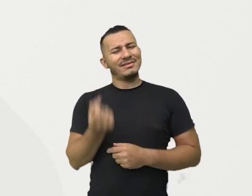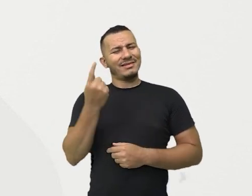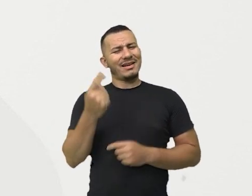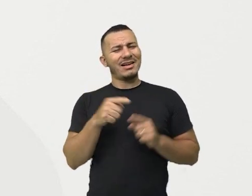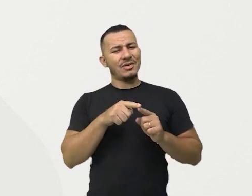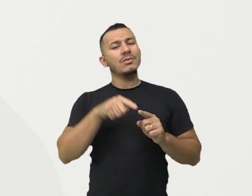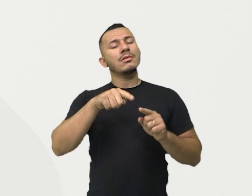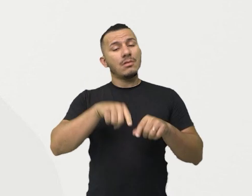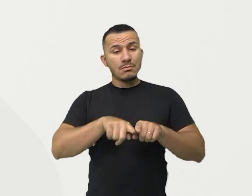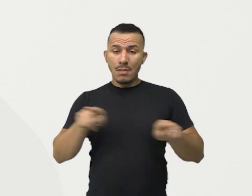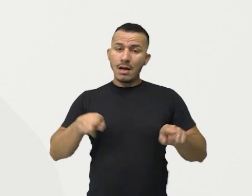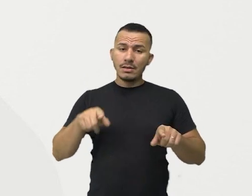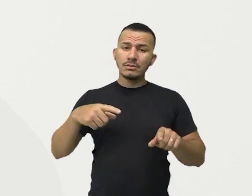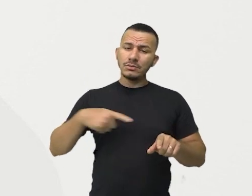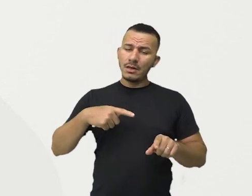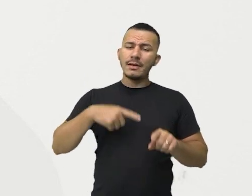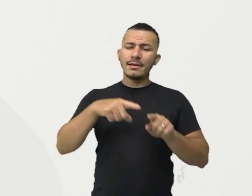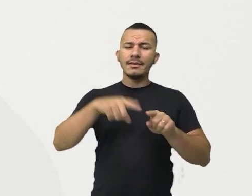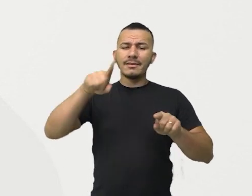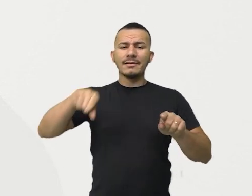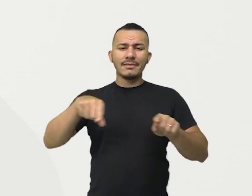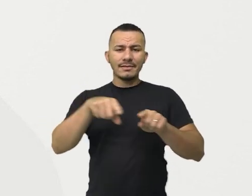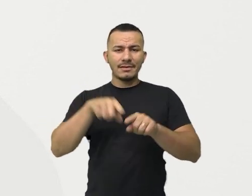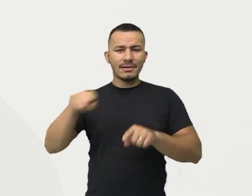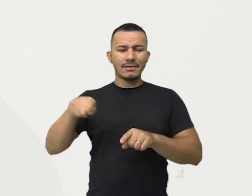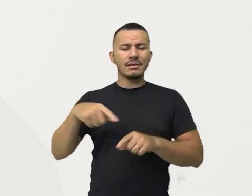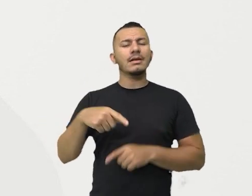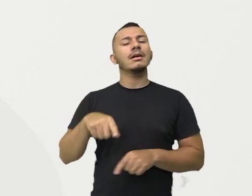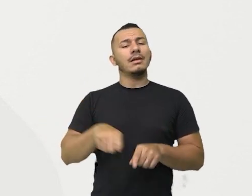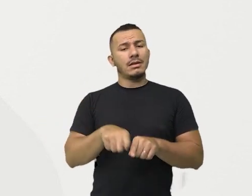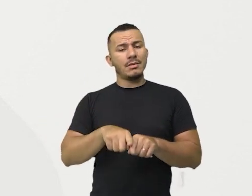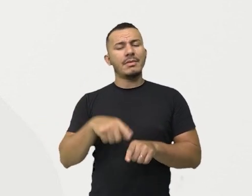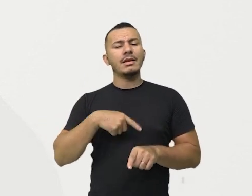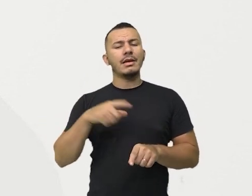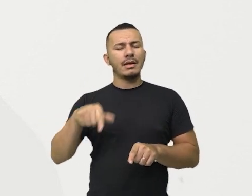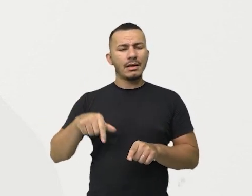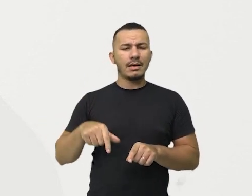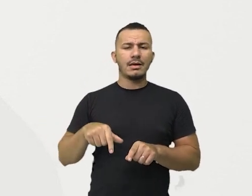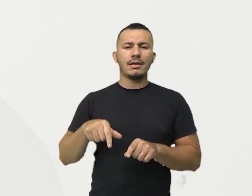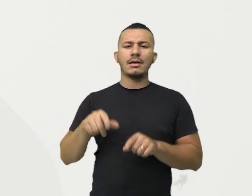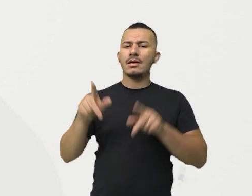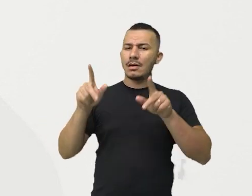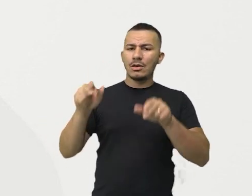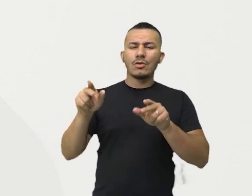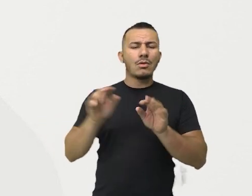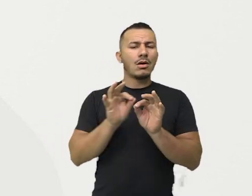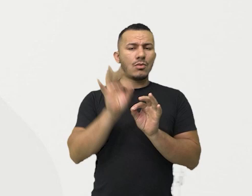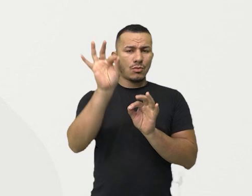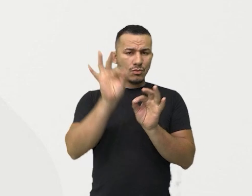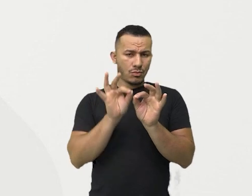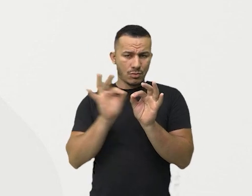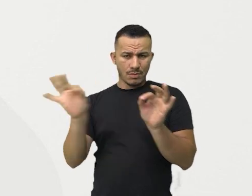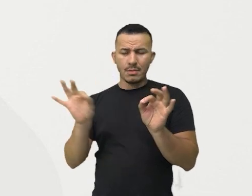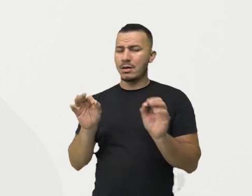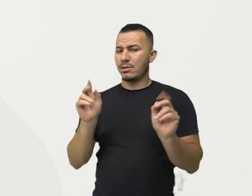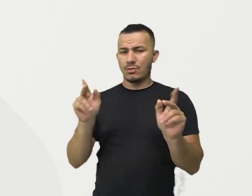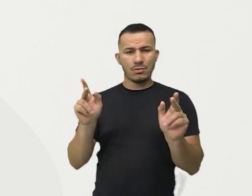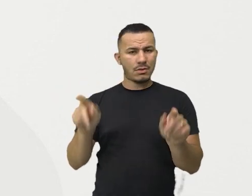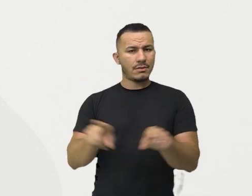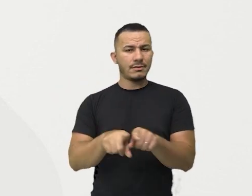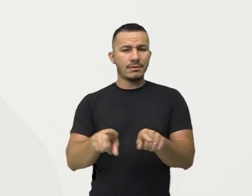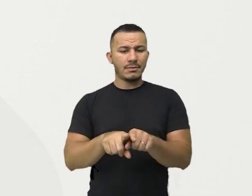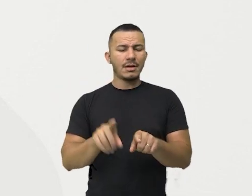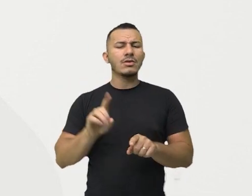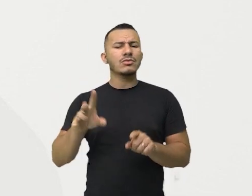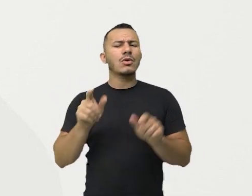mas você perceber que esses triângulos, pessoal, eles têm a mesma medida, tá legal? Eles são do mesmo tamanho,